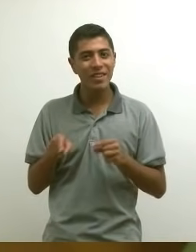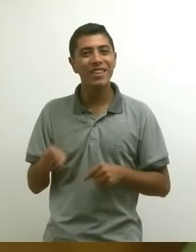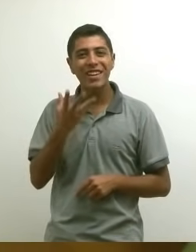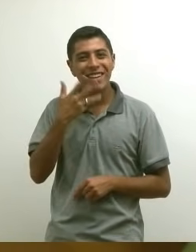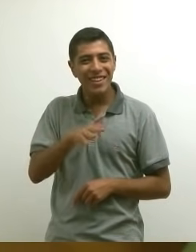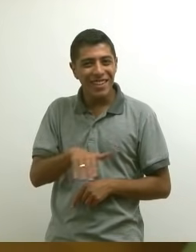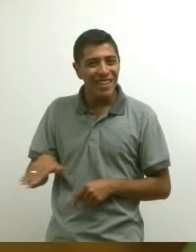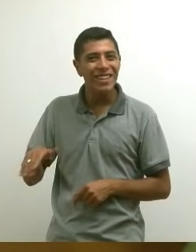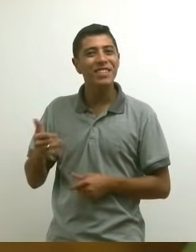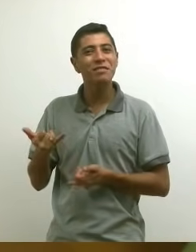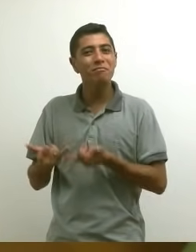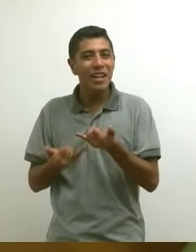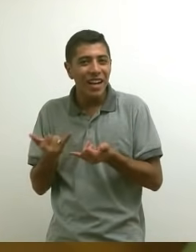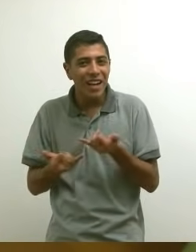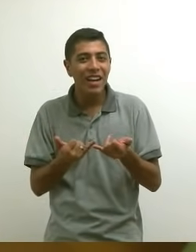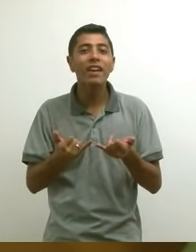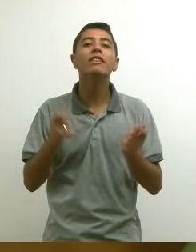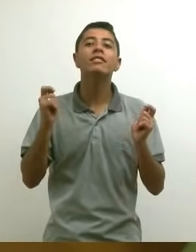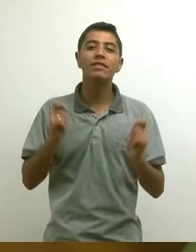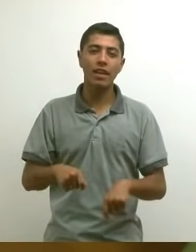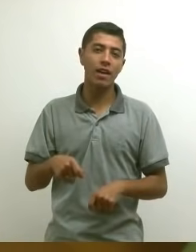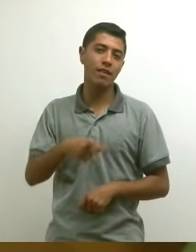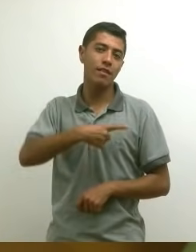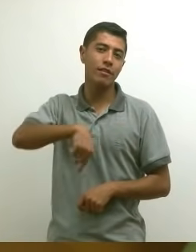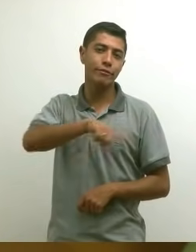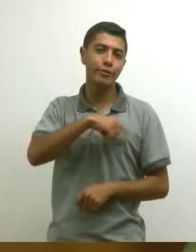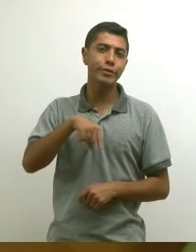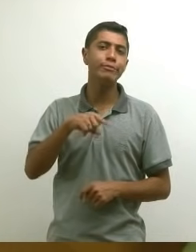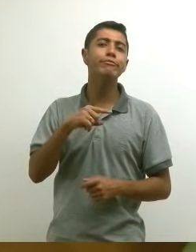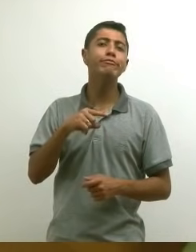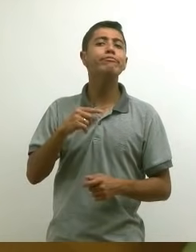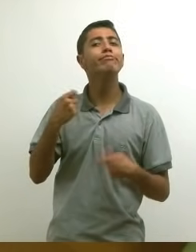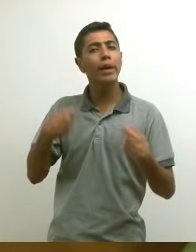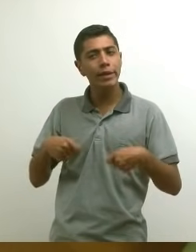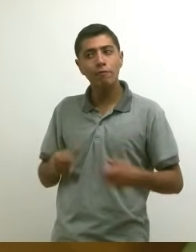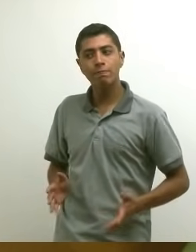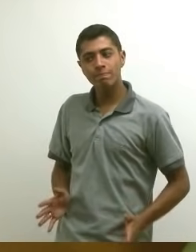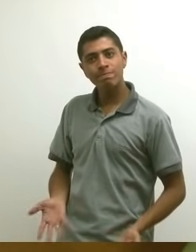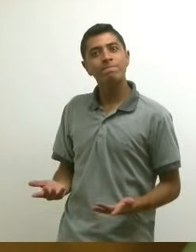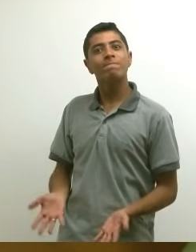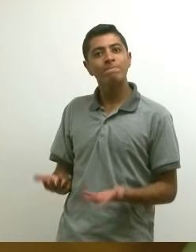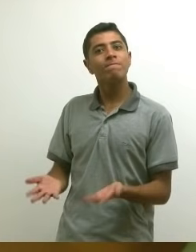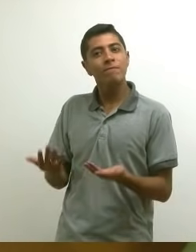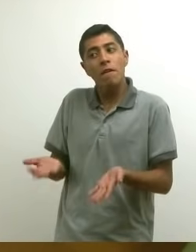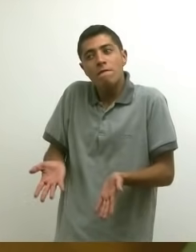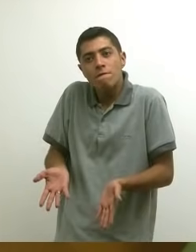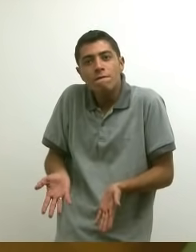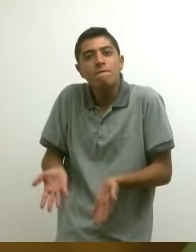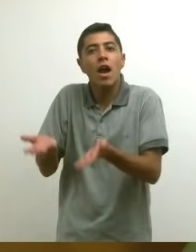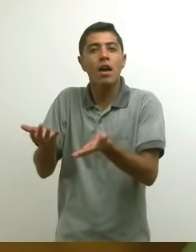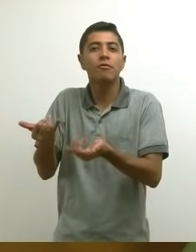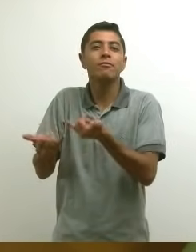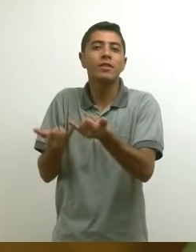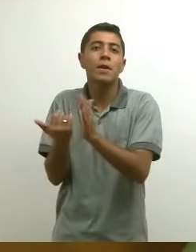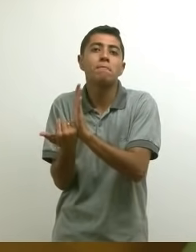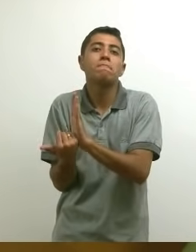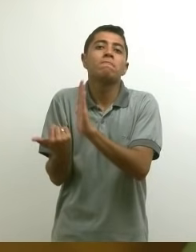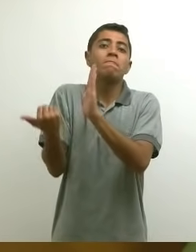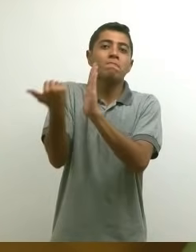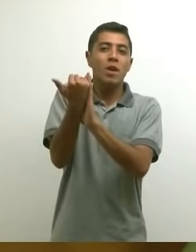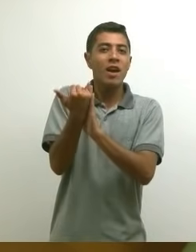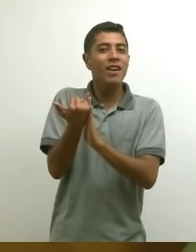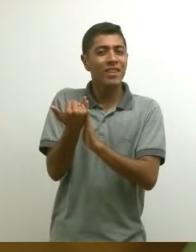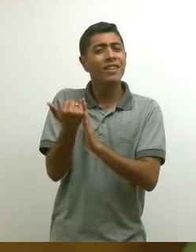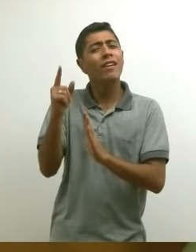com um pra que a gente possa de alguma forma é impulsionar isso cada vez mais intensificar essa relação